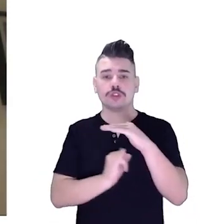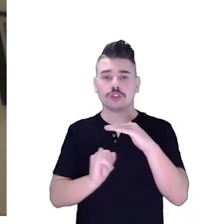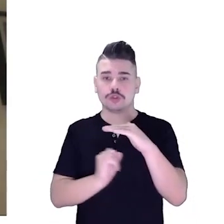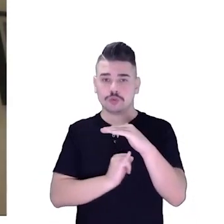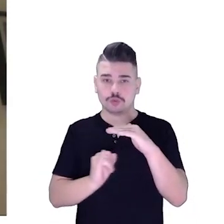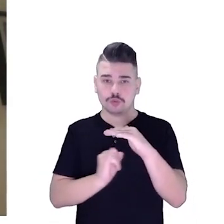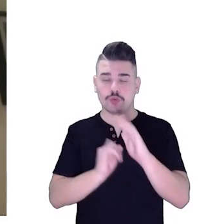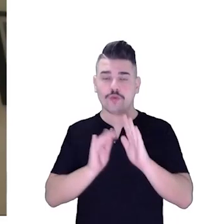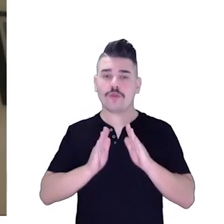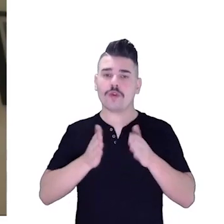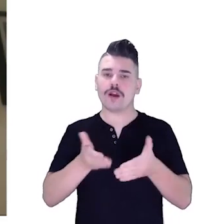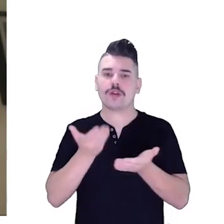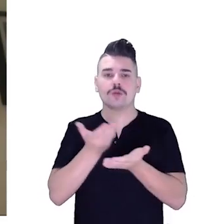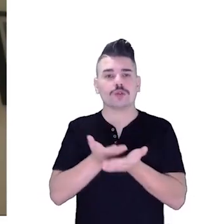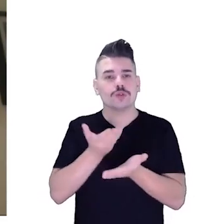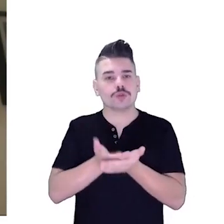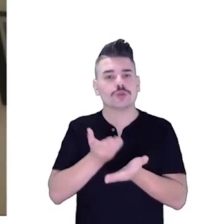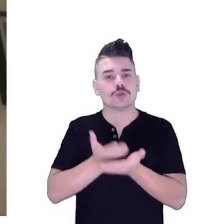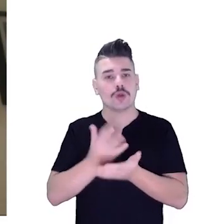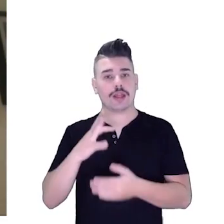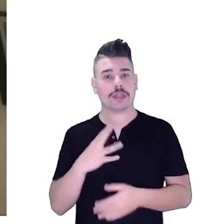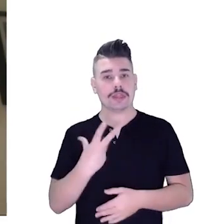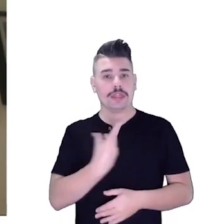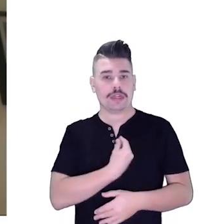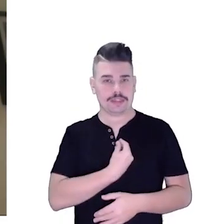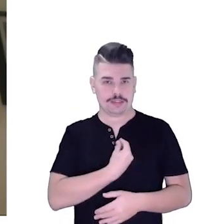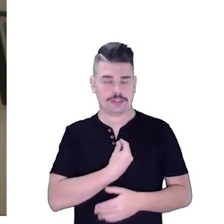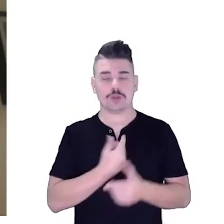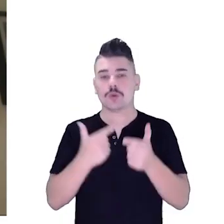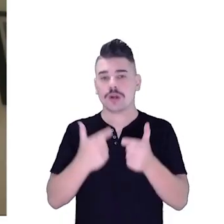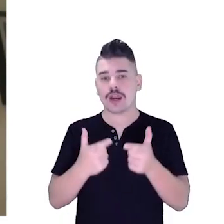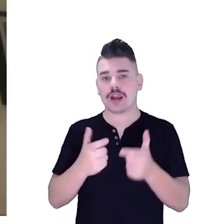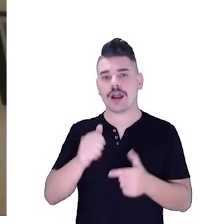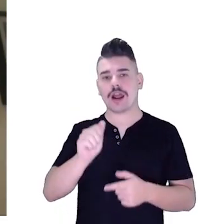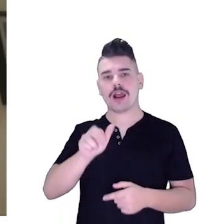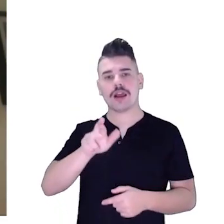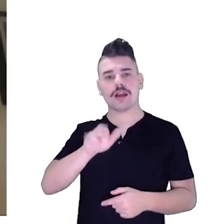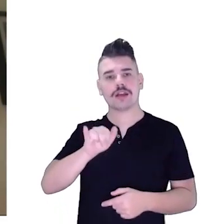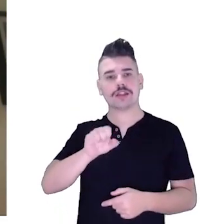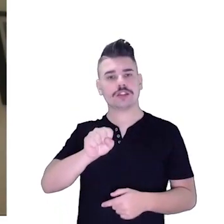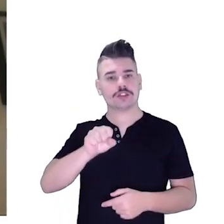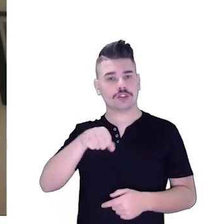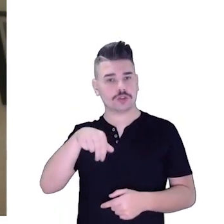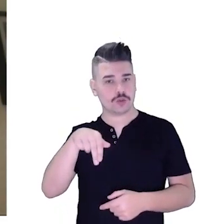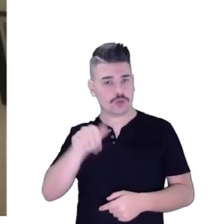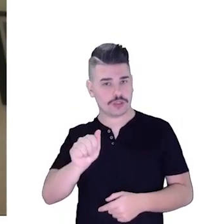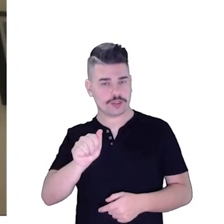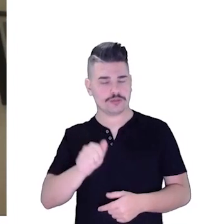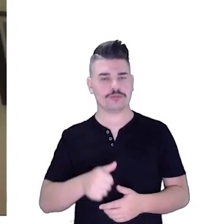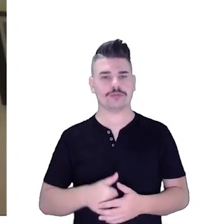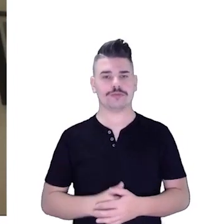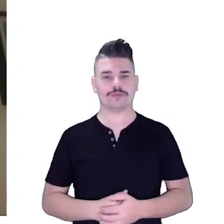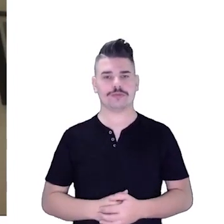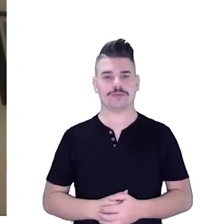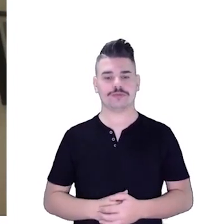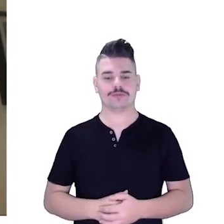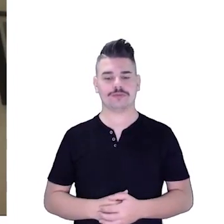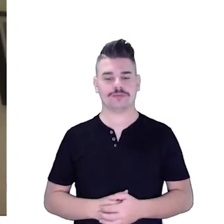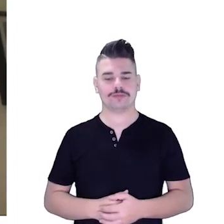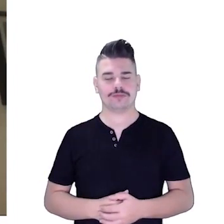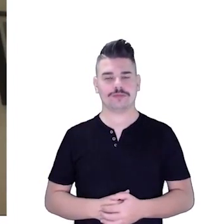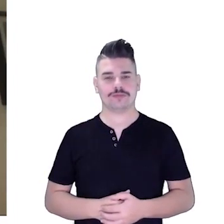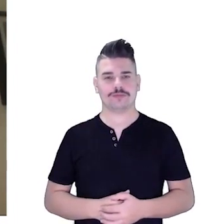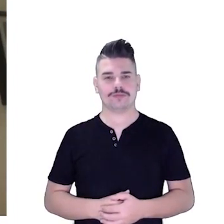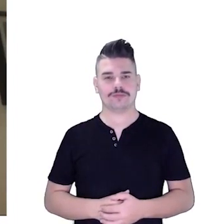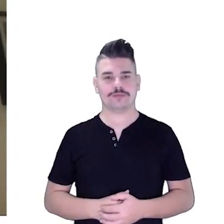e dando aulas e fundou um instituto para estudos transgênero